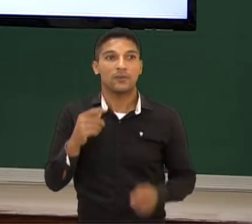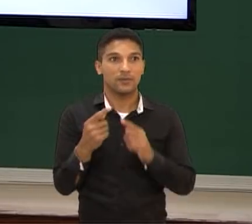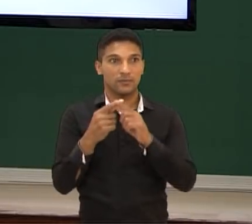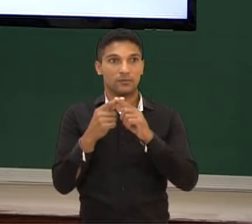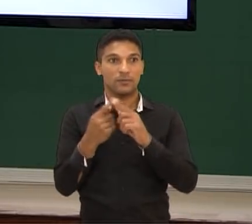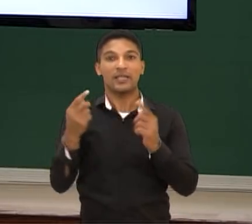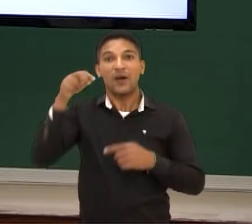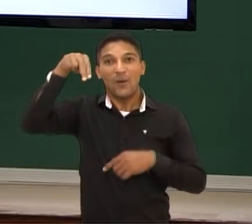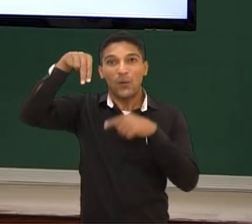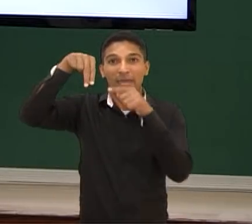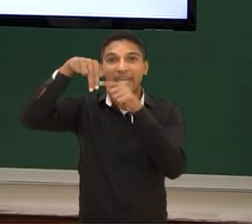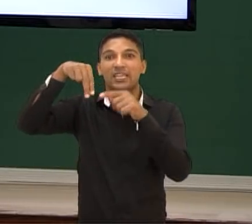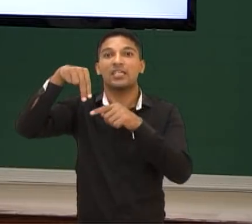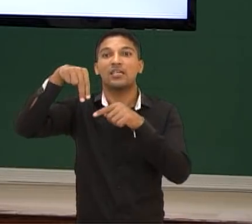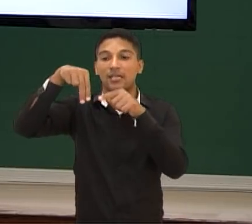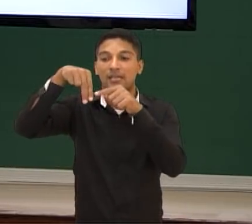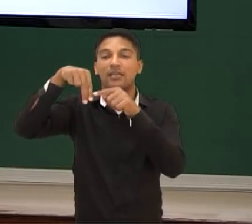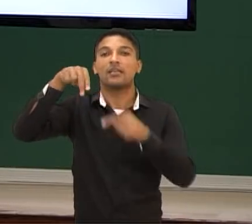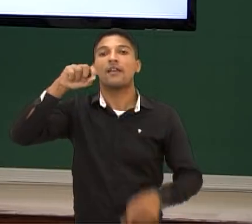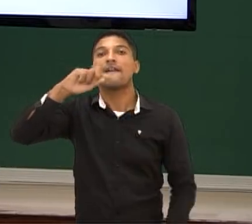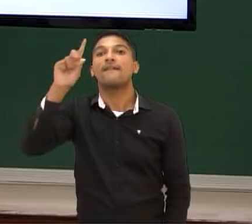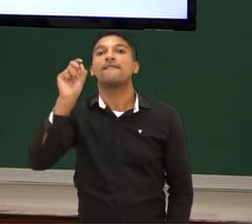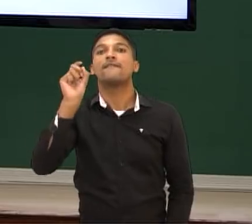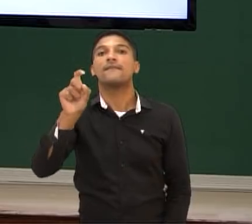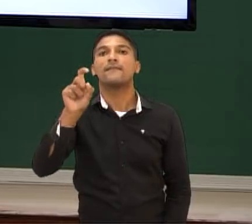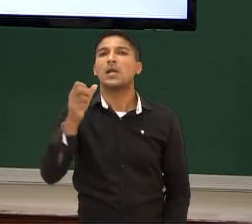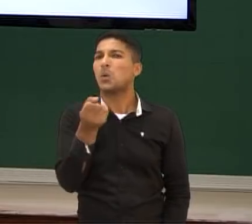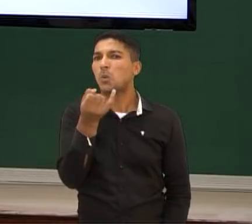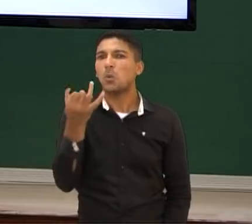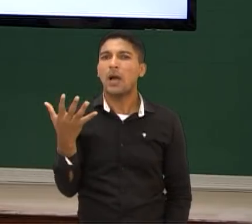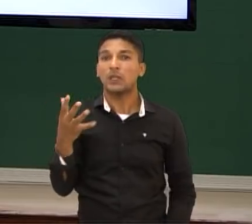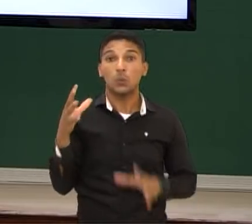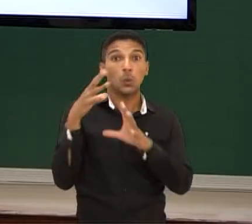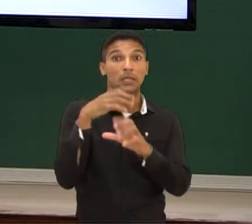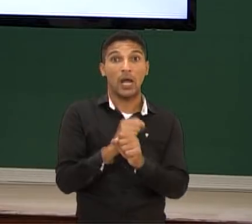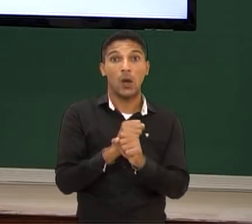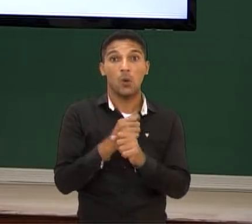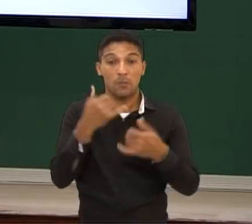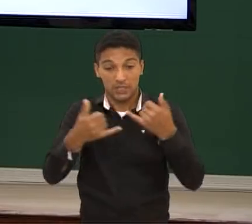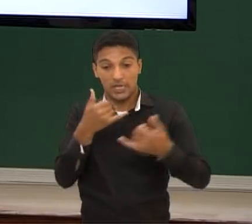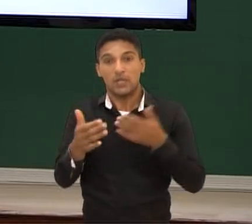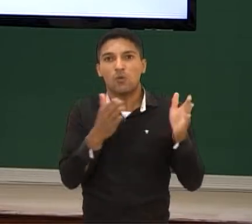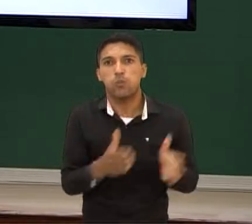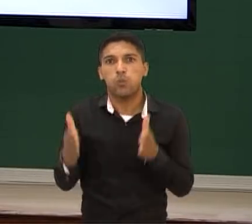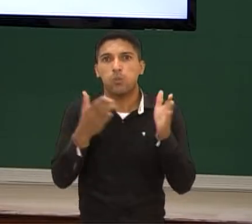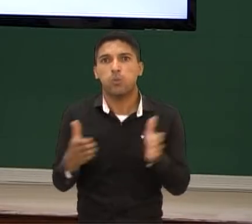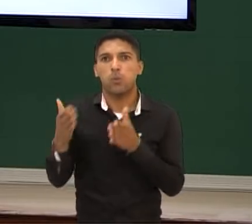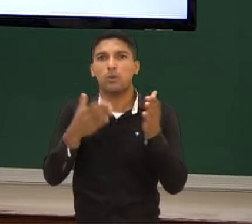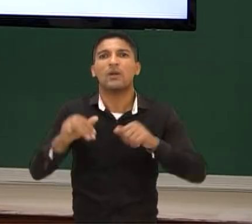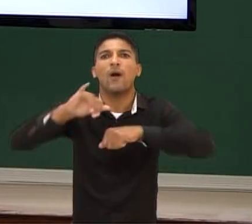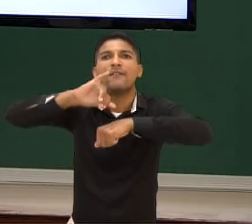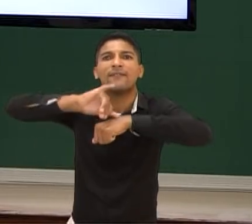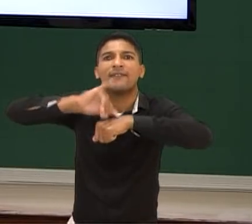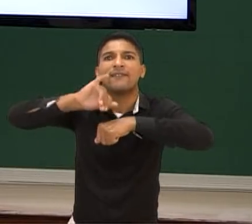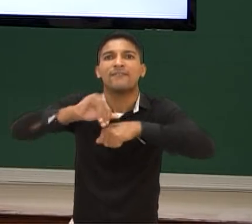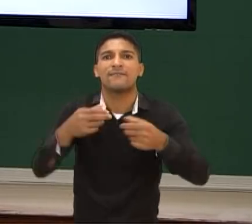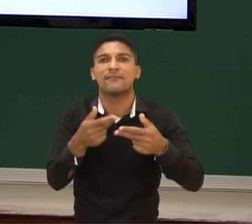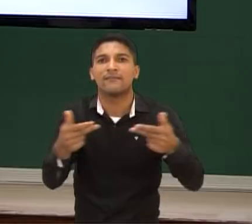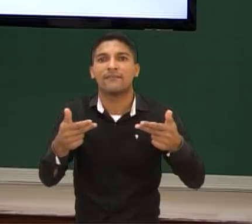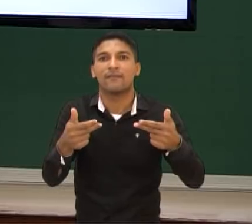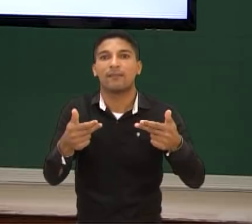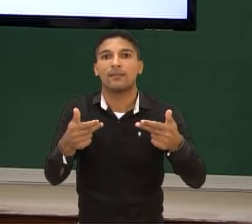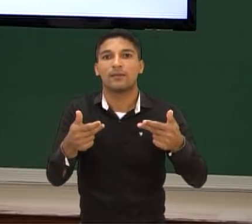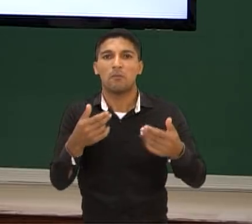certo? Então, uma parte equivale a 75, como se fosse uma caixa